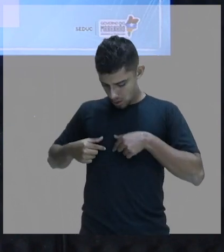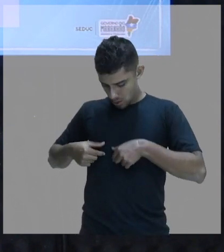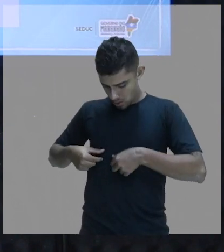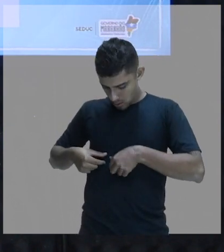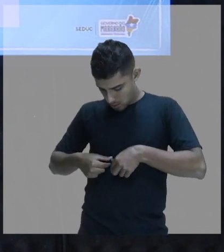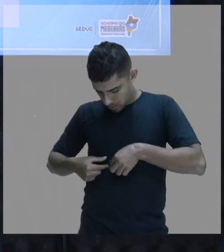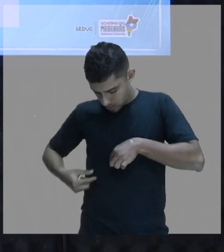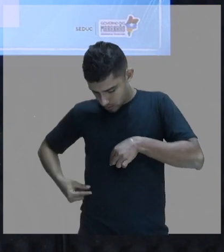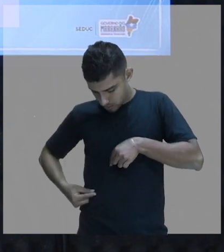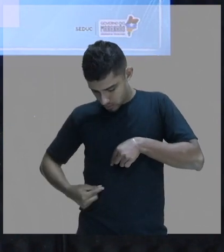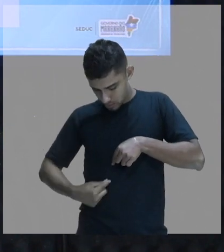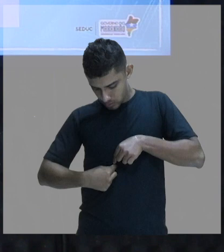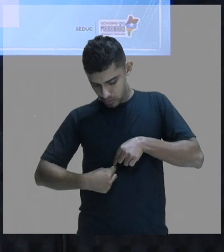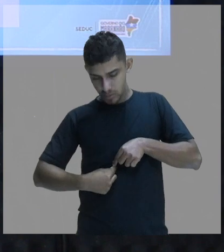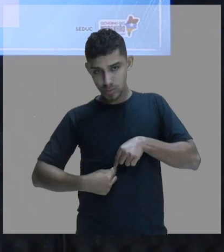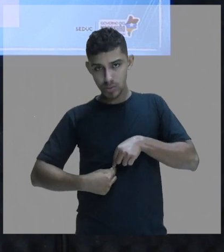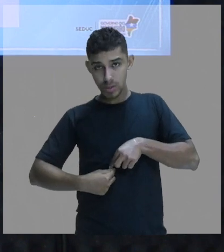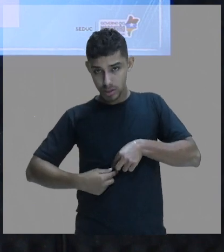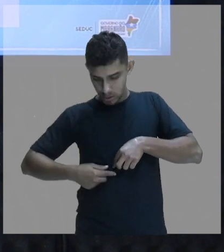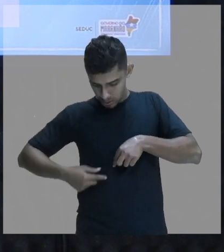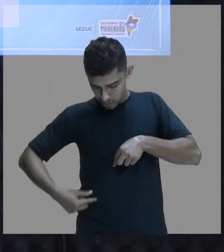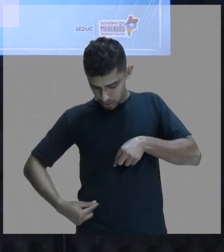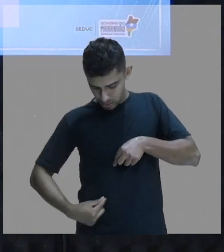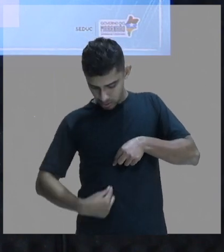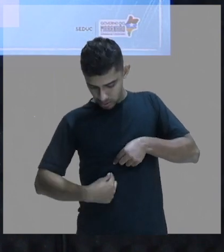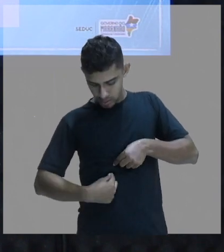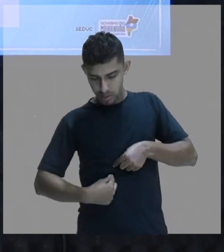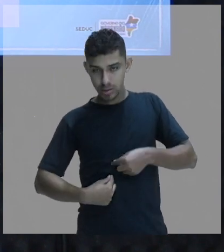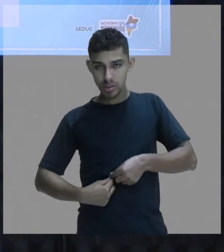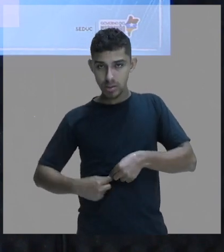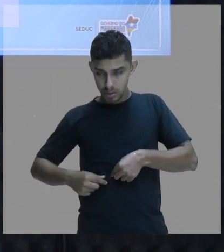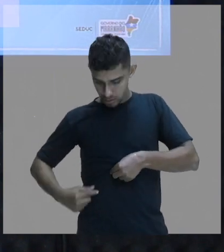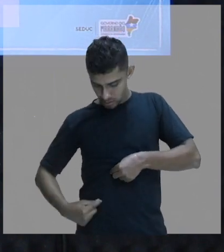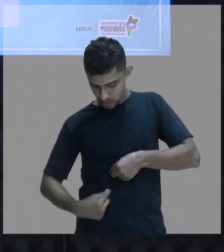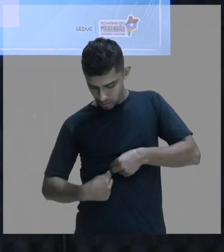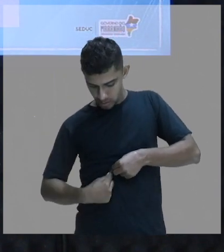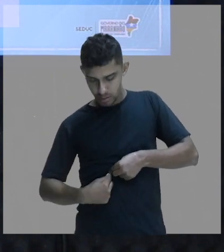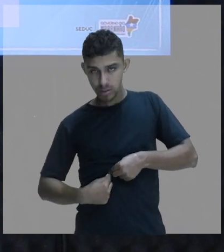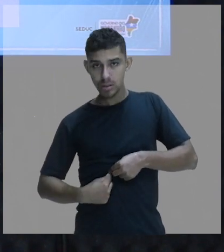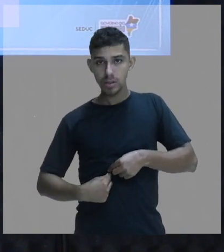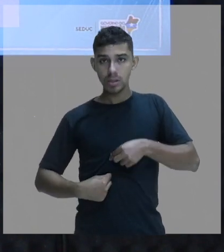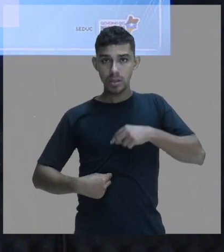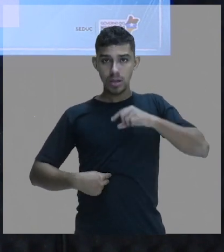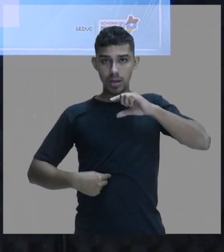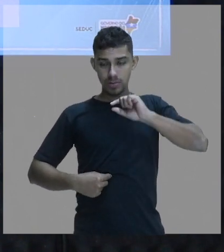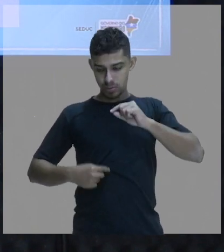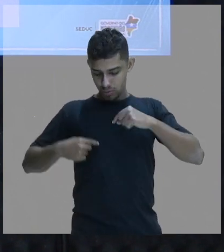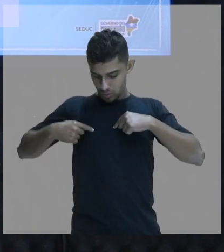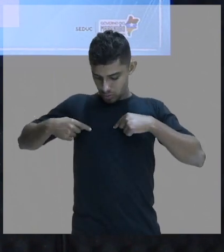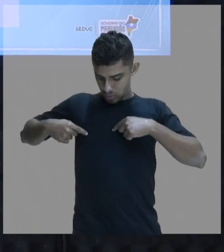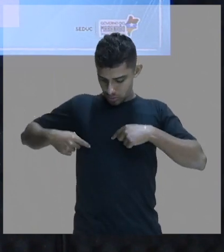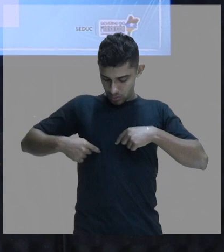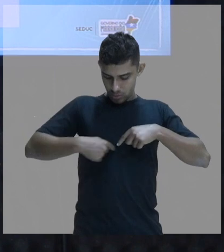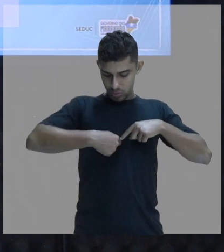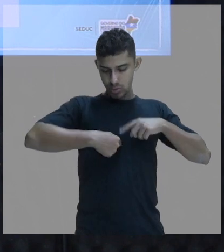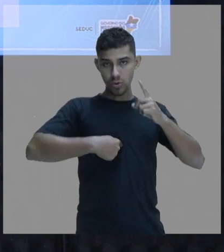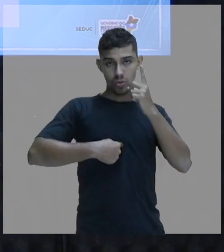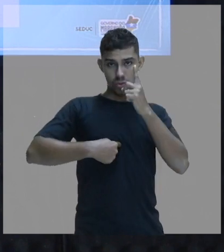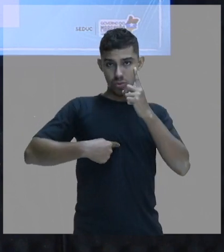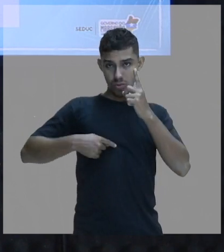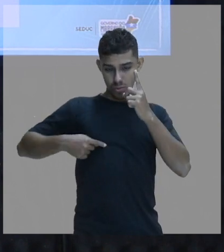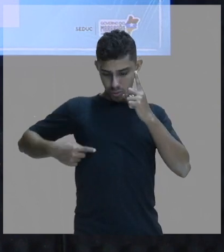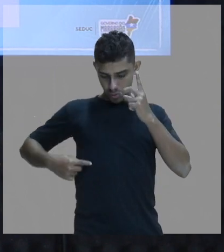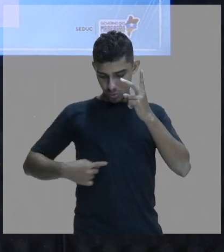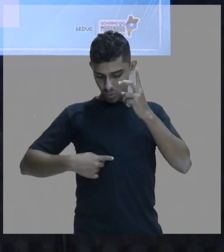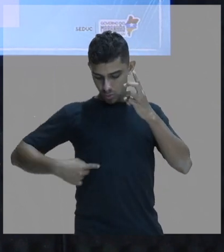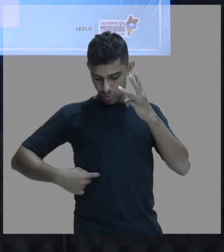ao externo, ela se conecta à vértebra número 7, que faz a ligação com o externo. E assim sucessivamente. Ó. Percebam